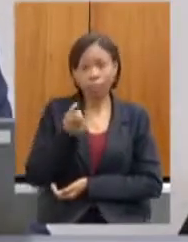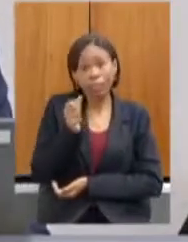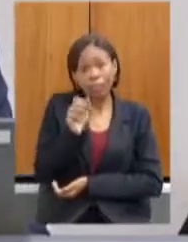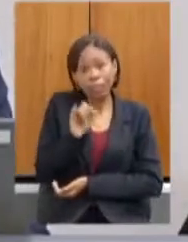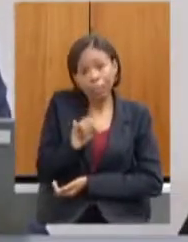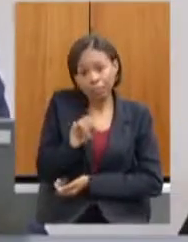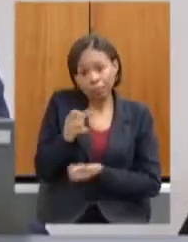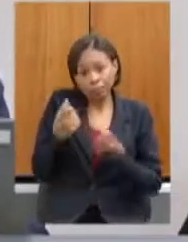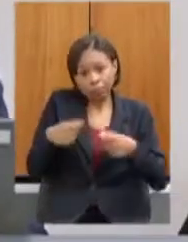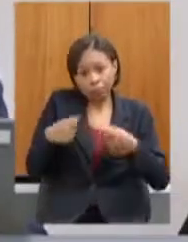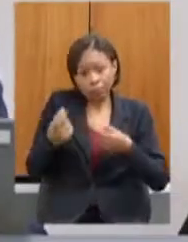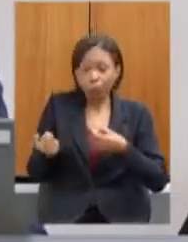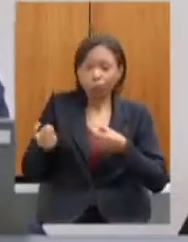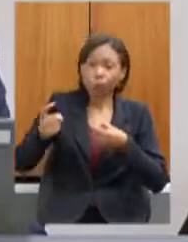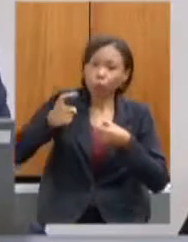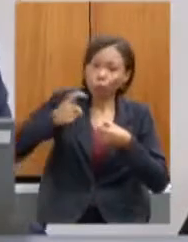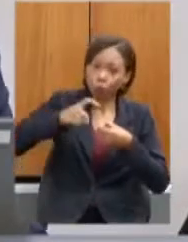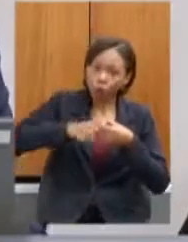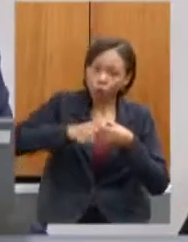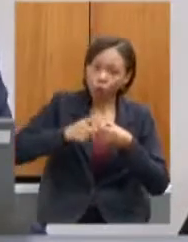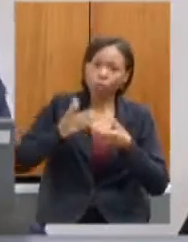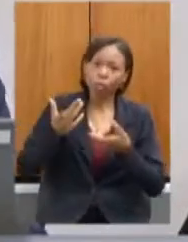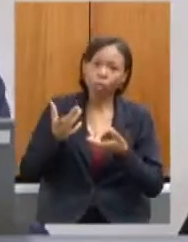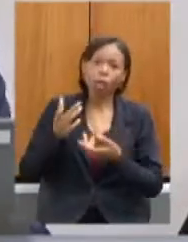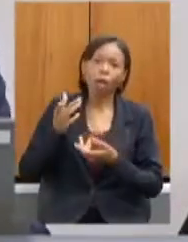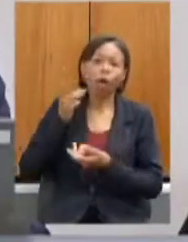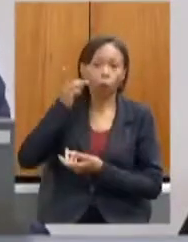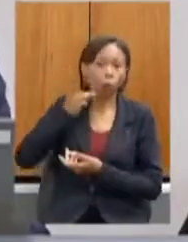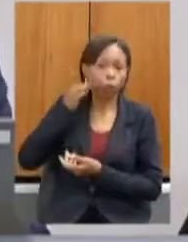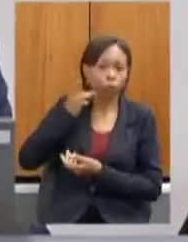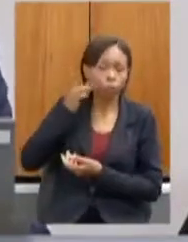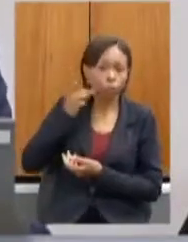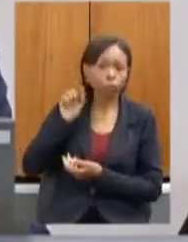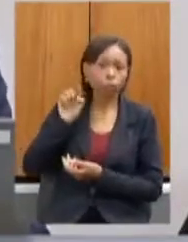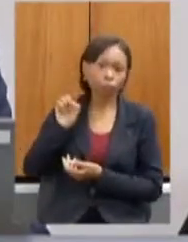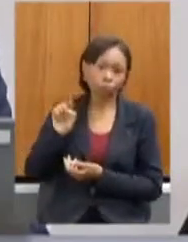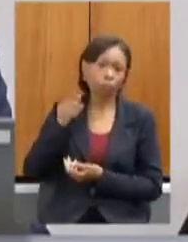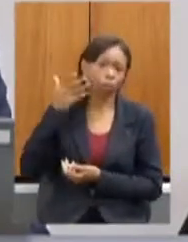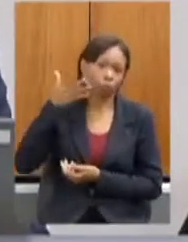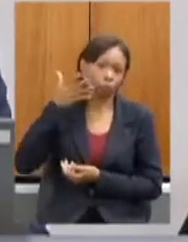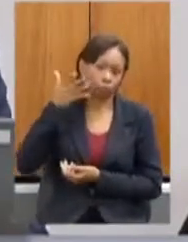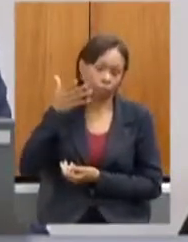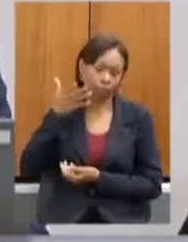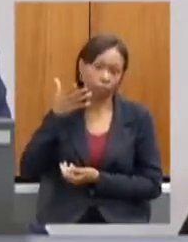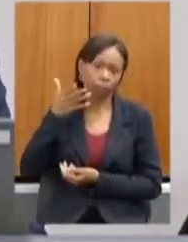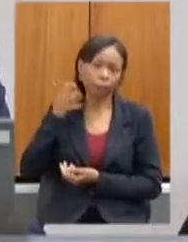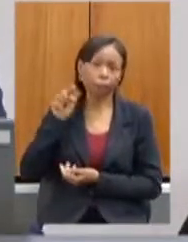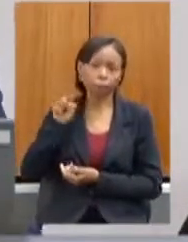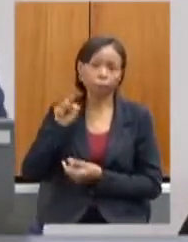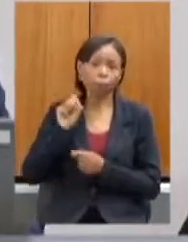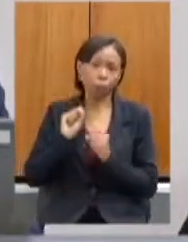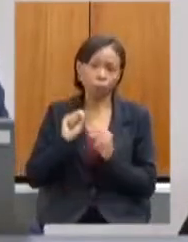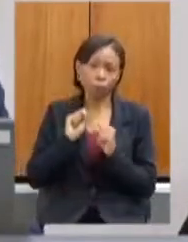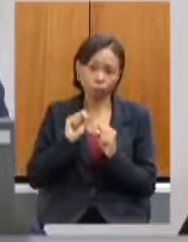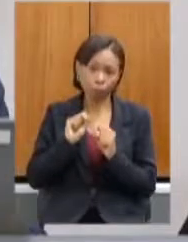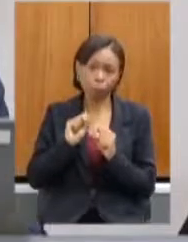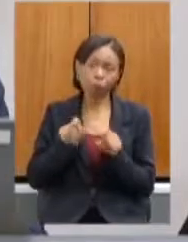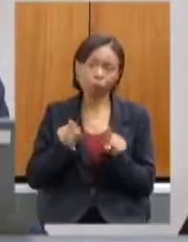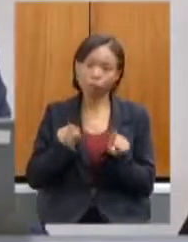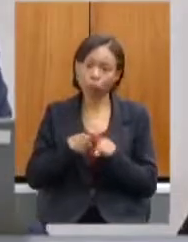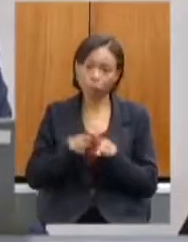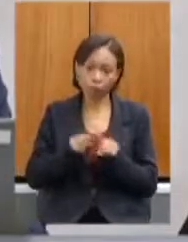necessário voltarei a palavra o deputado que pediu a palavra para que possa também ter uma